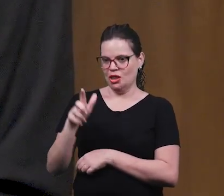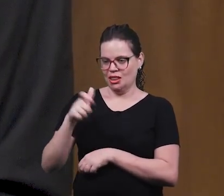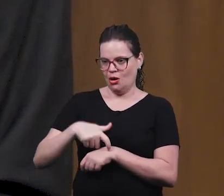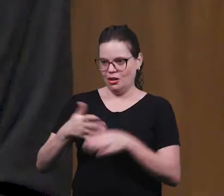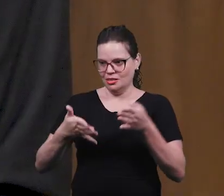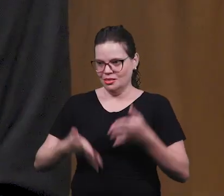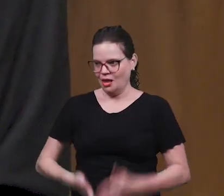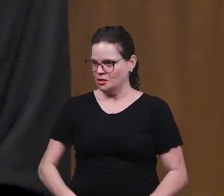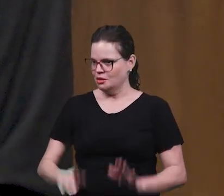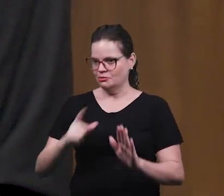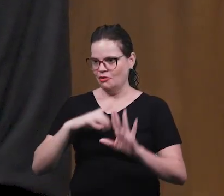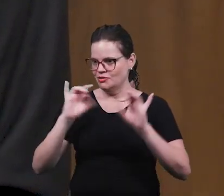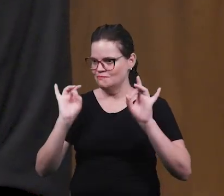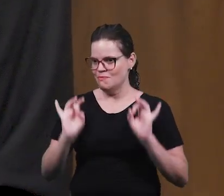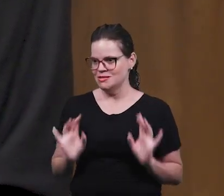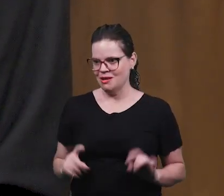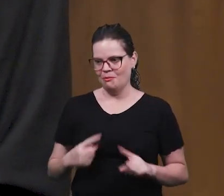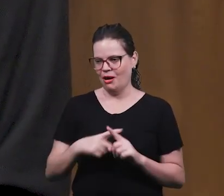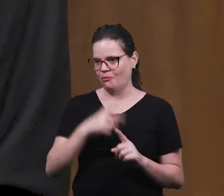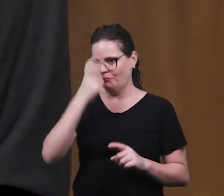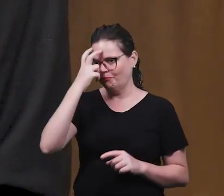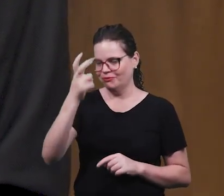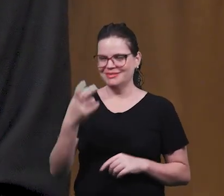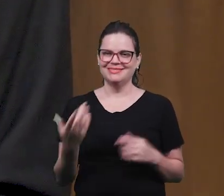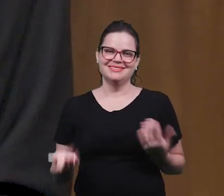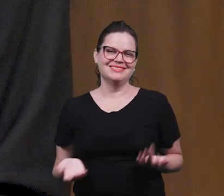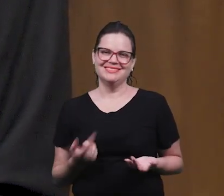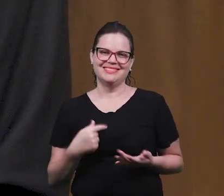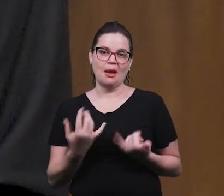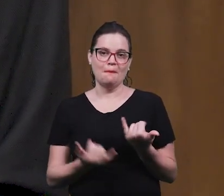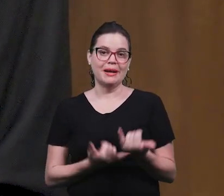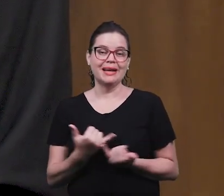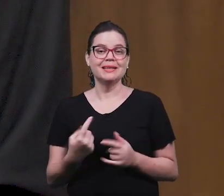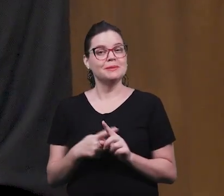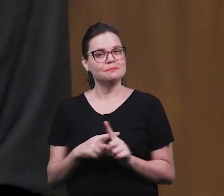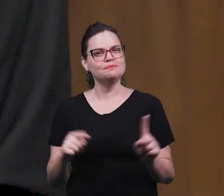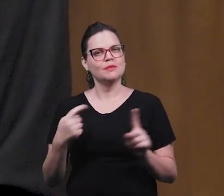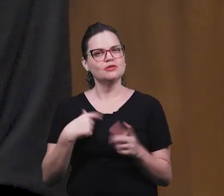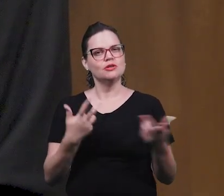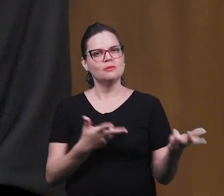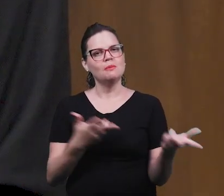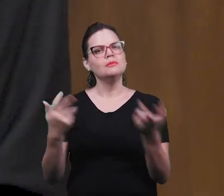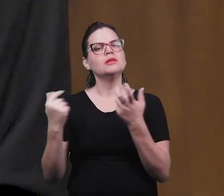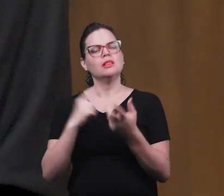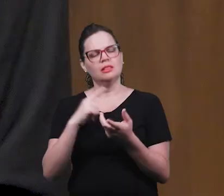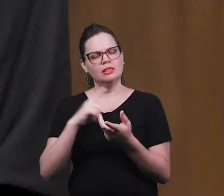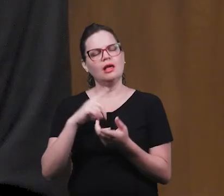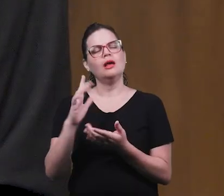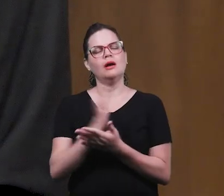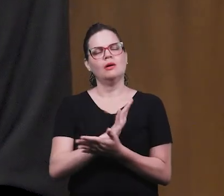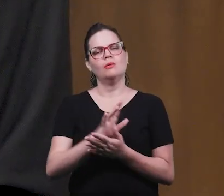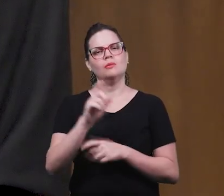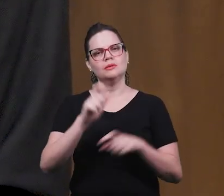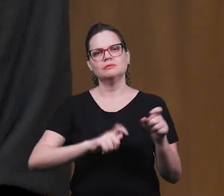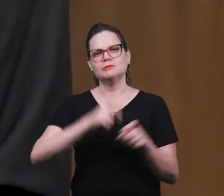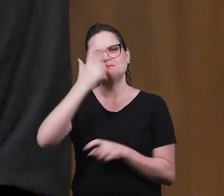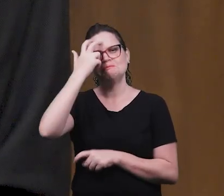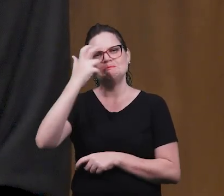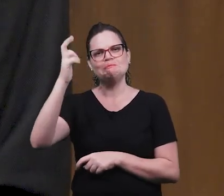Então, existe isso, é uma coisa maravilhosa. Mas, assim, eu vejo que,